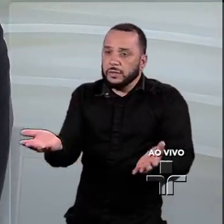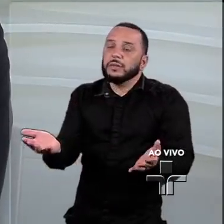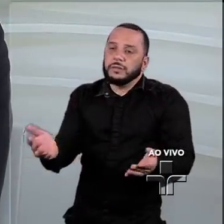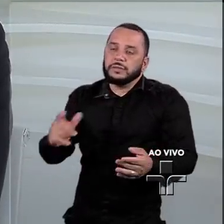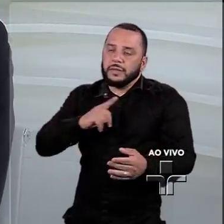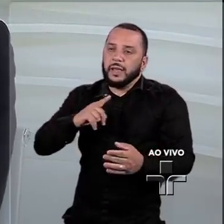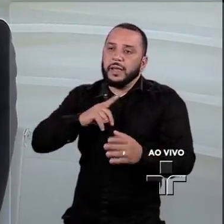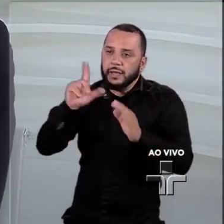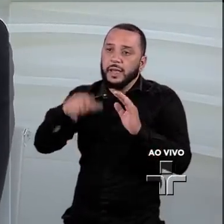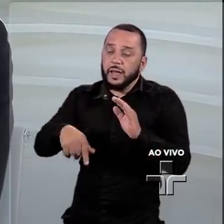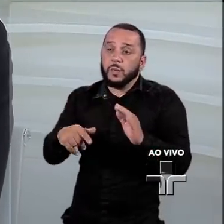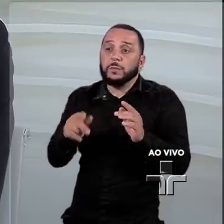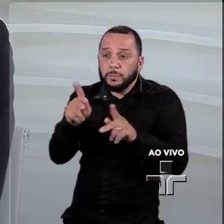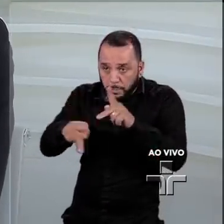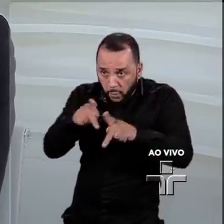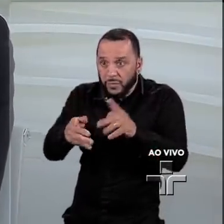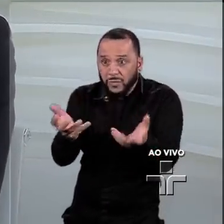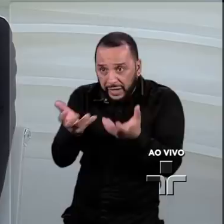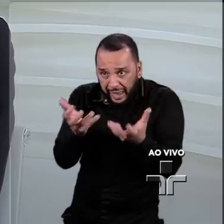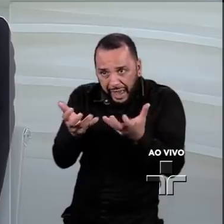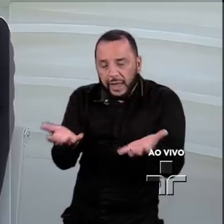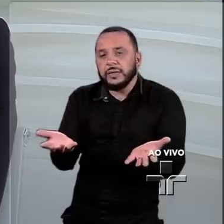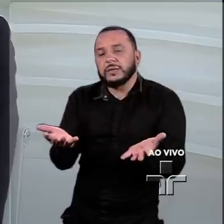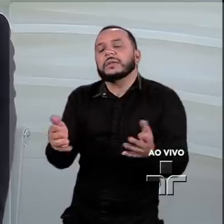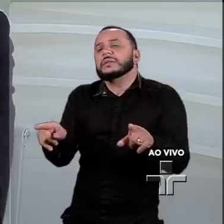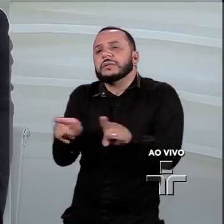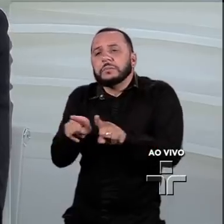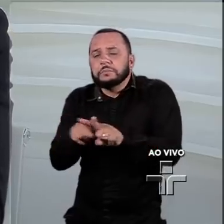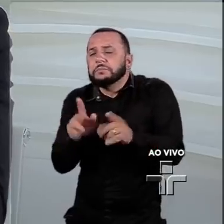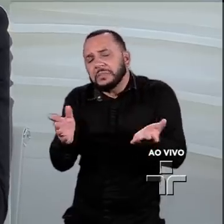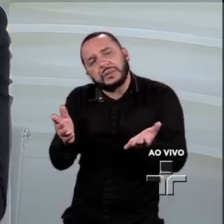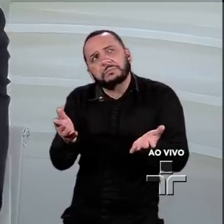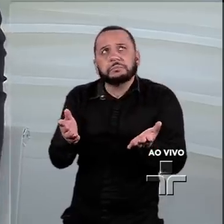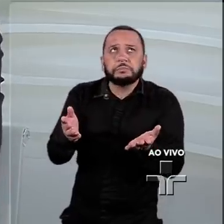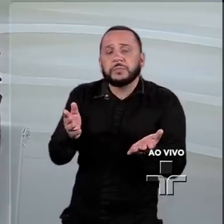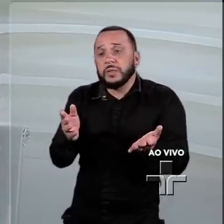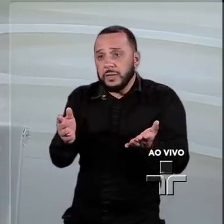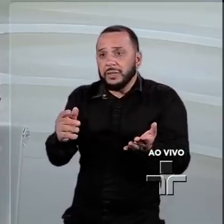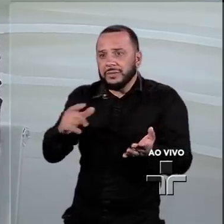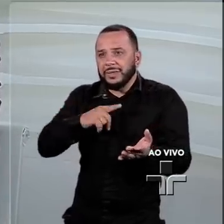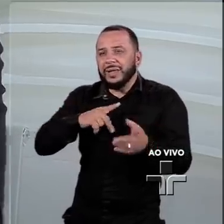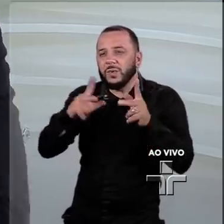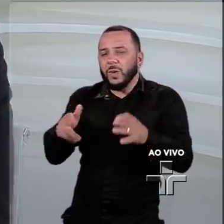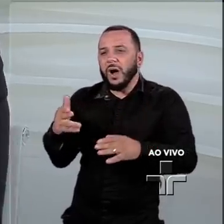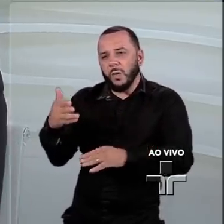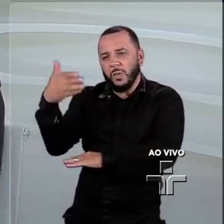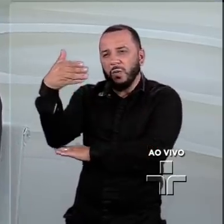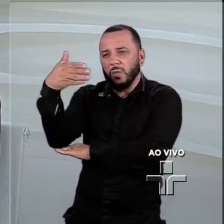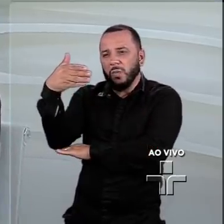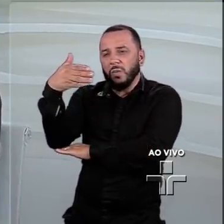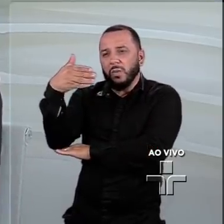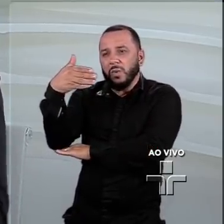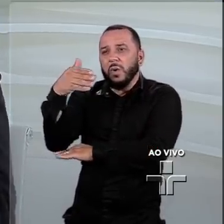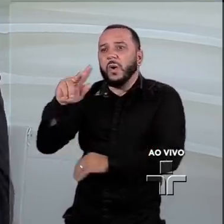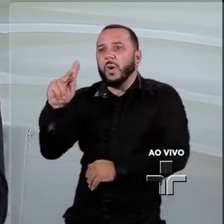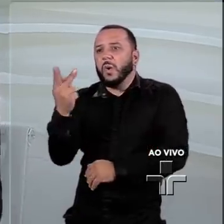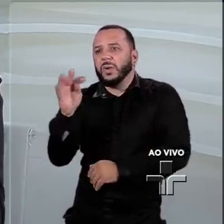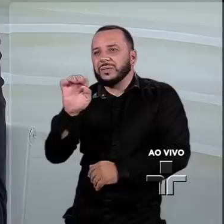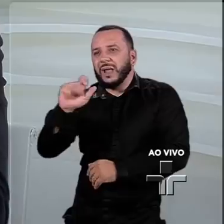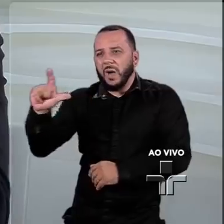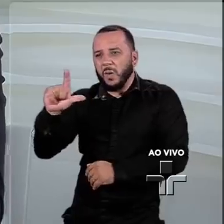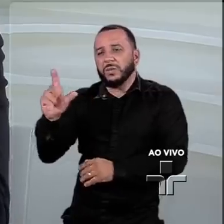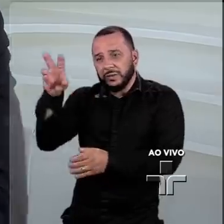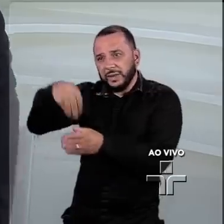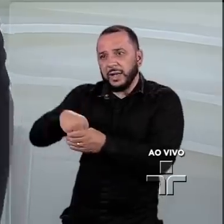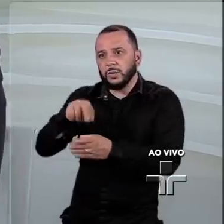reclamação da população a forma como a qual é recebida, né? Essa, vamos dizer assim, a hotelaria dentro das UBSs, né? O